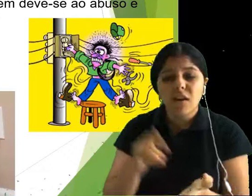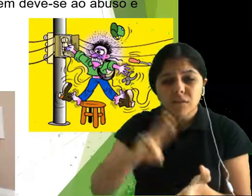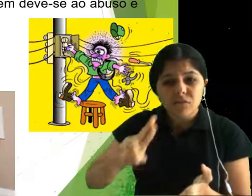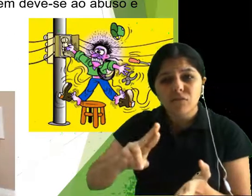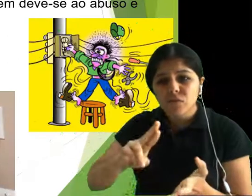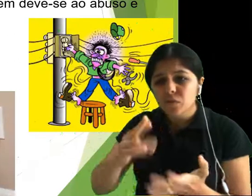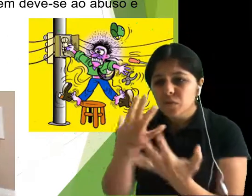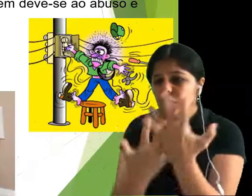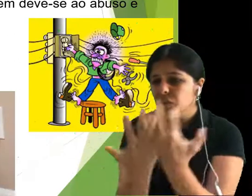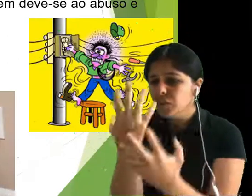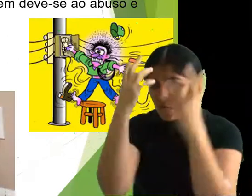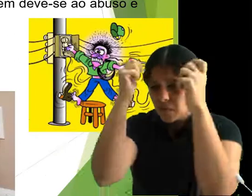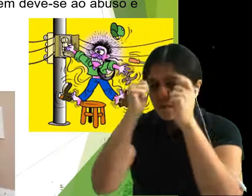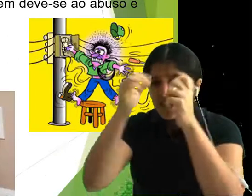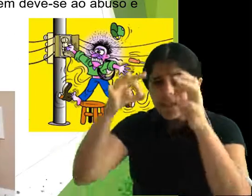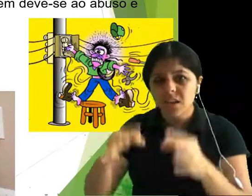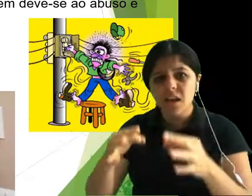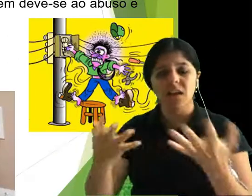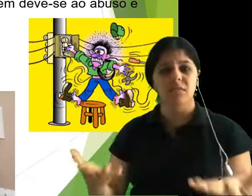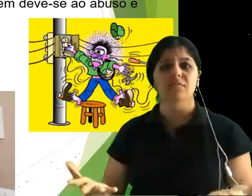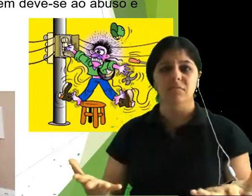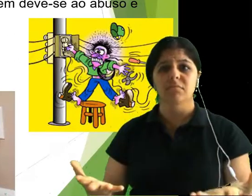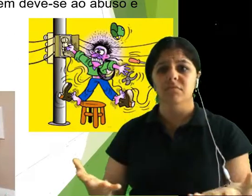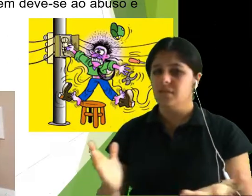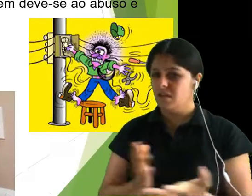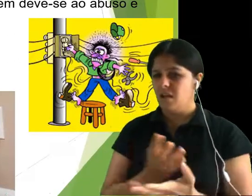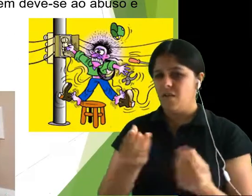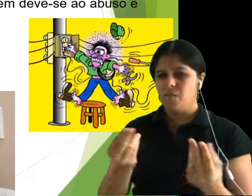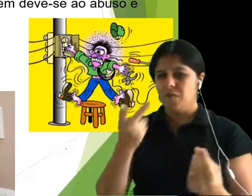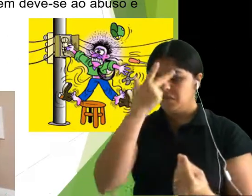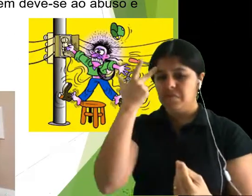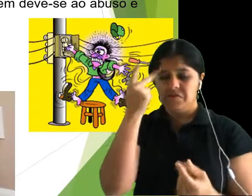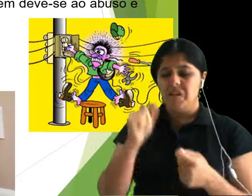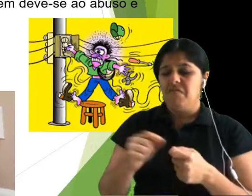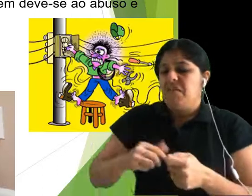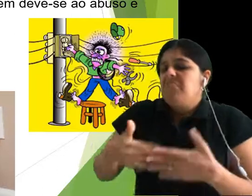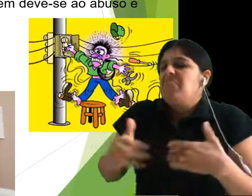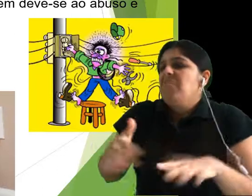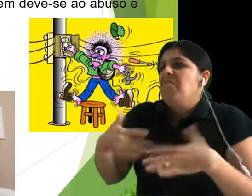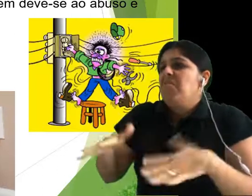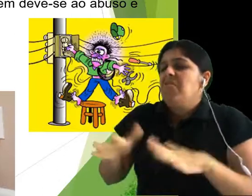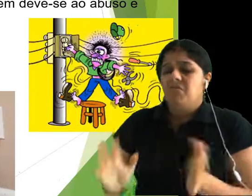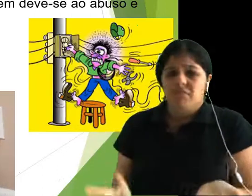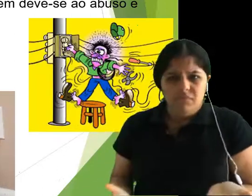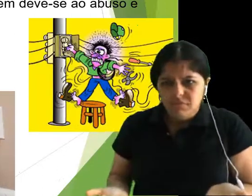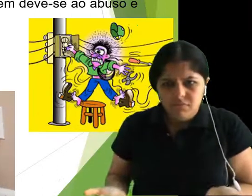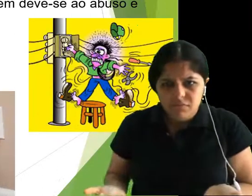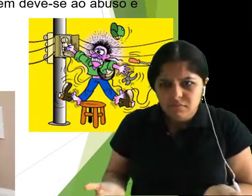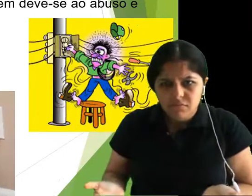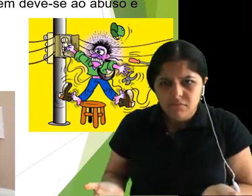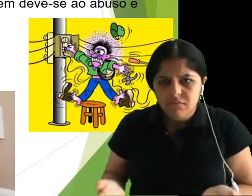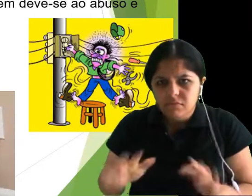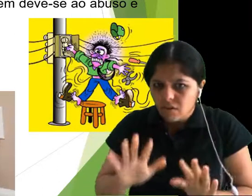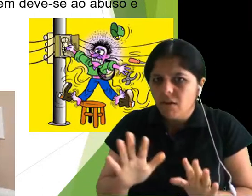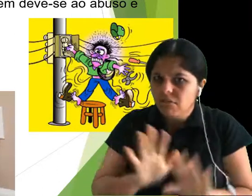adequada, mas em grande parte deve-se ao abuso e à negligência. Gente, é